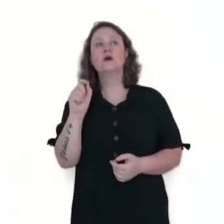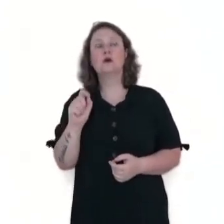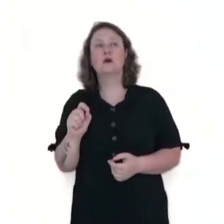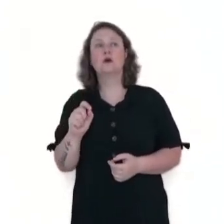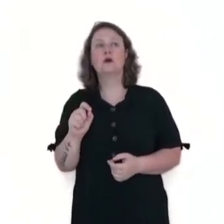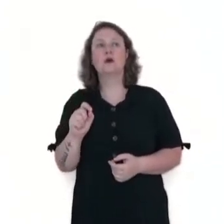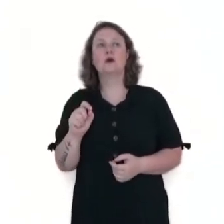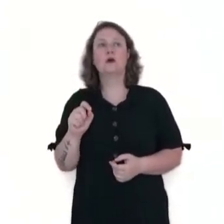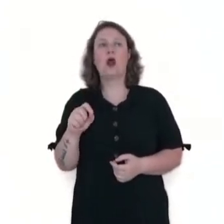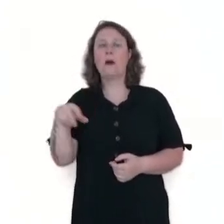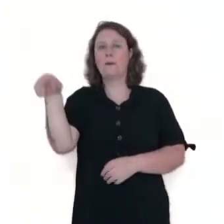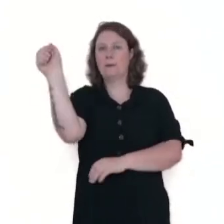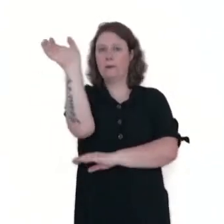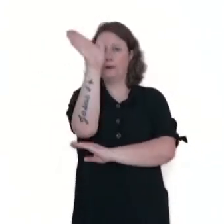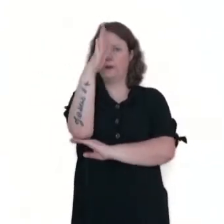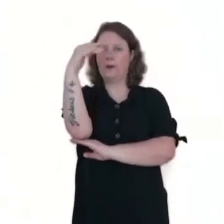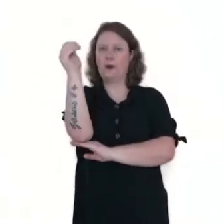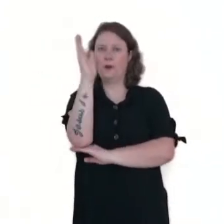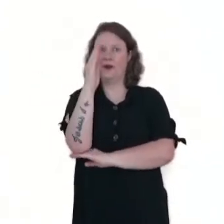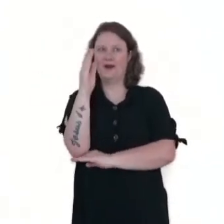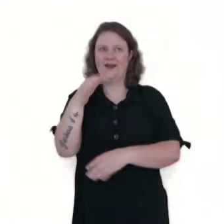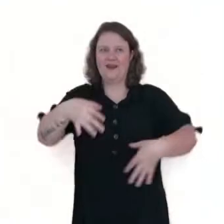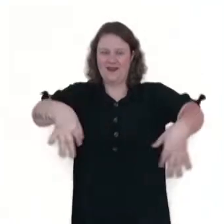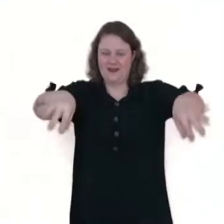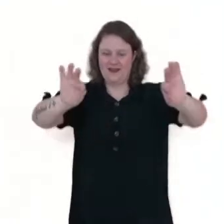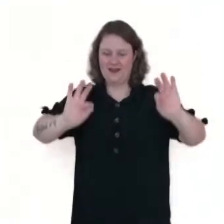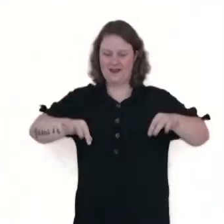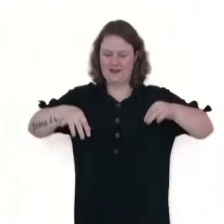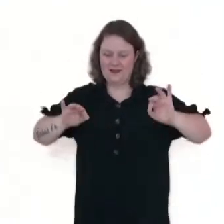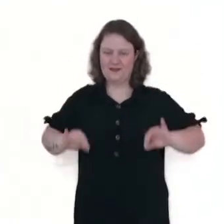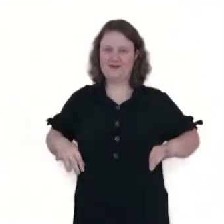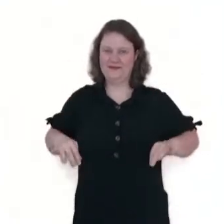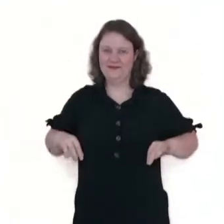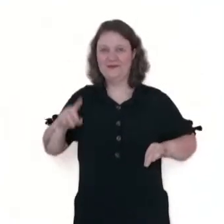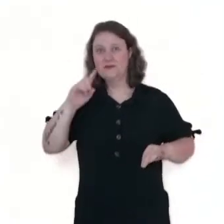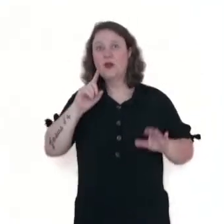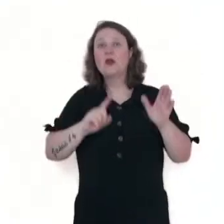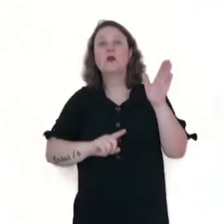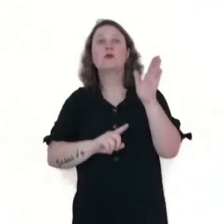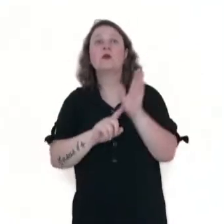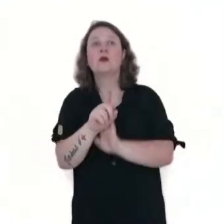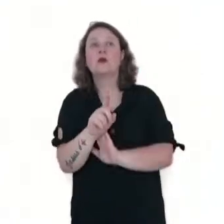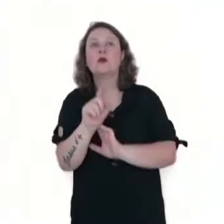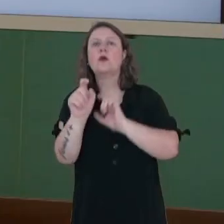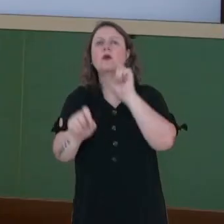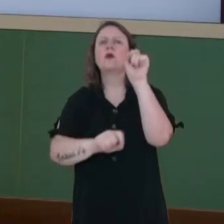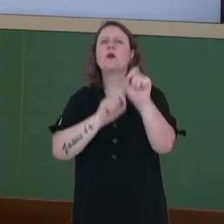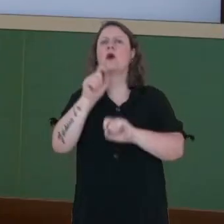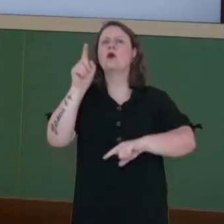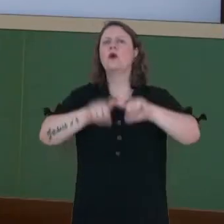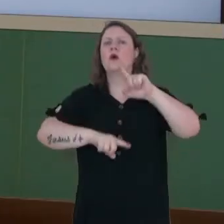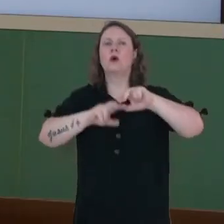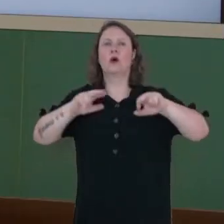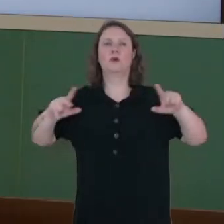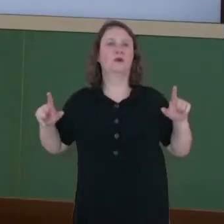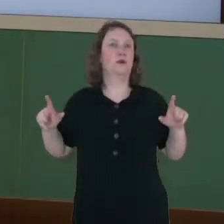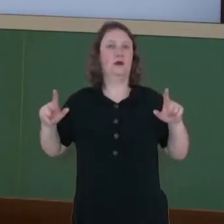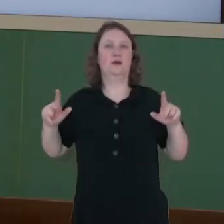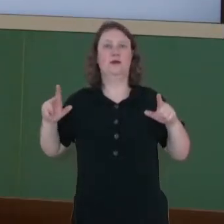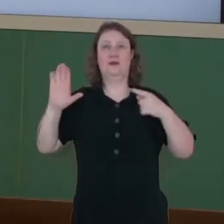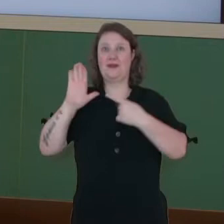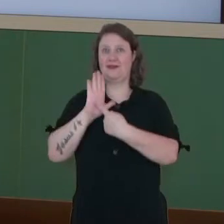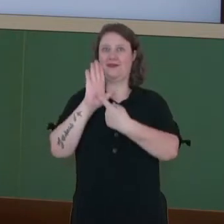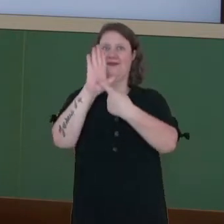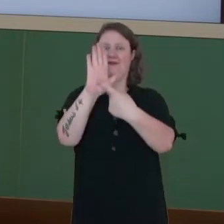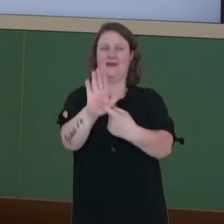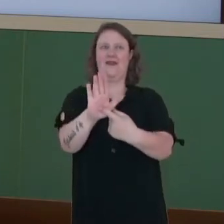Pátria, uma obra do Pedro Bruno, de 1919, e a pergunta, qual é o objeto em destaque na pintura,